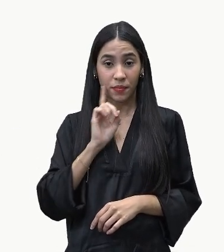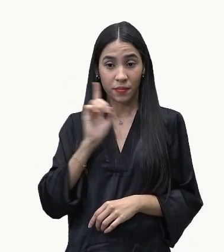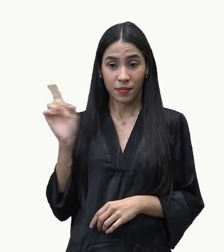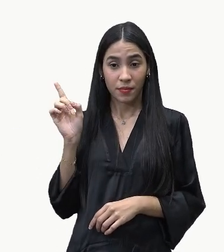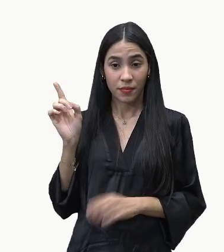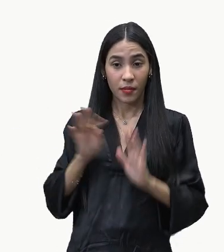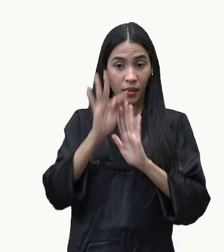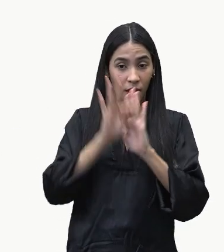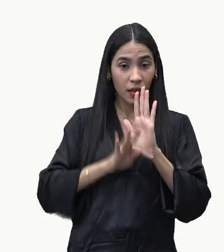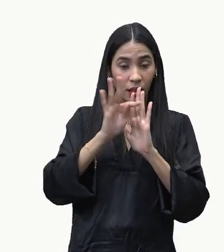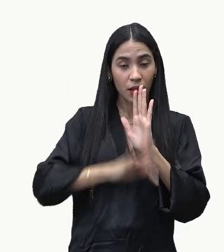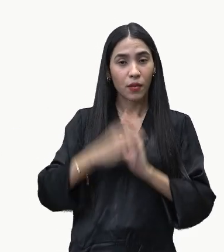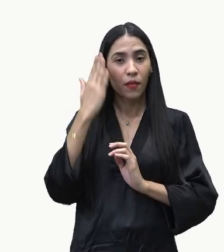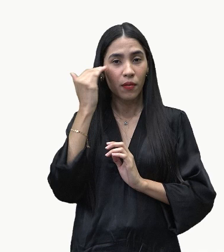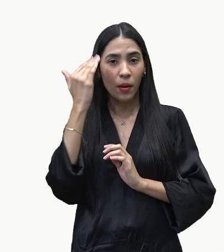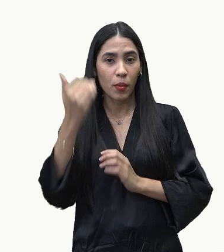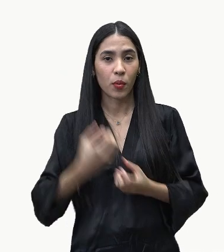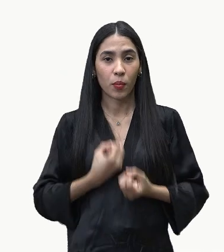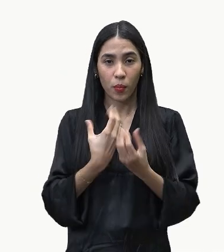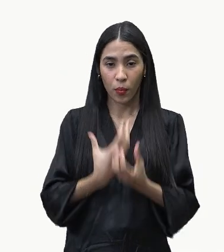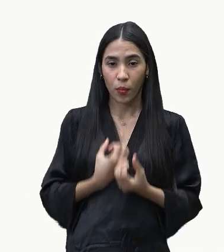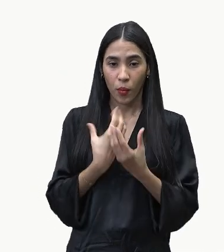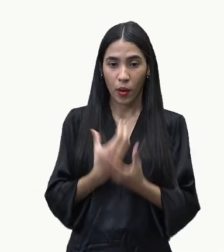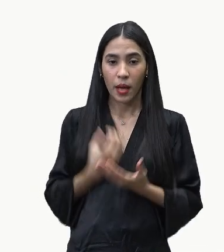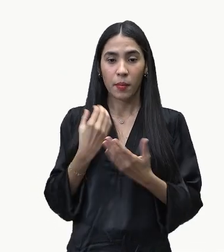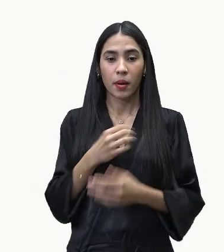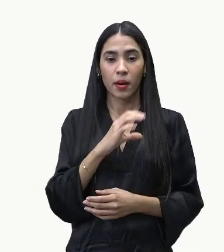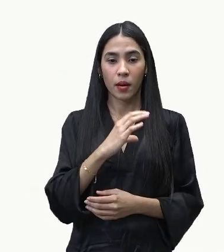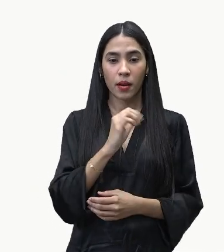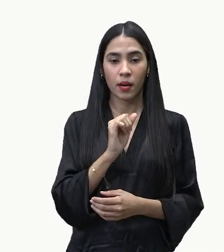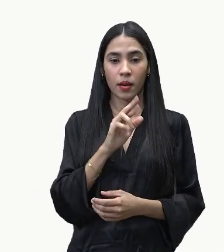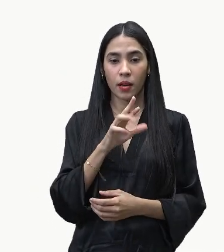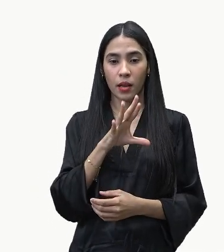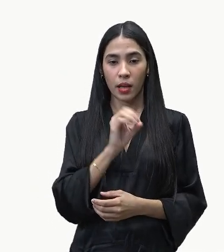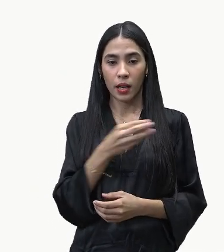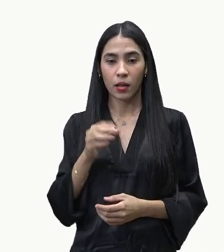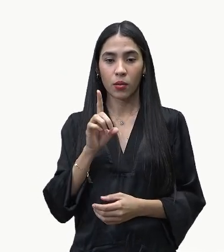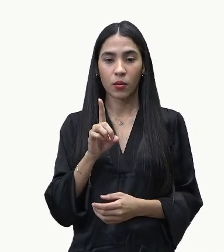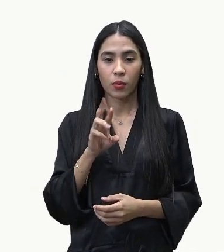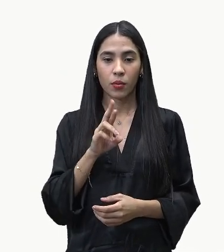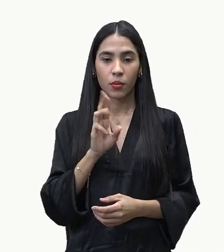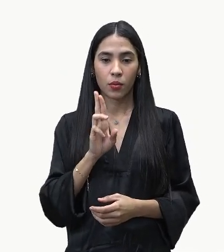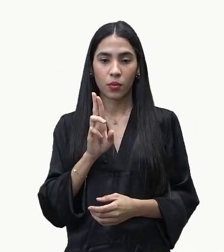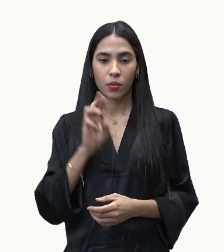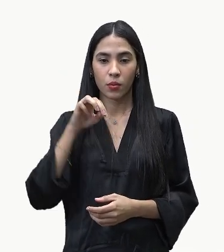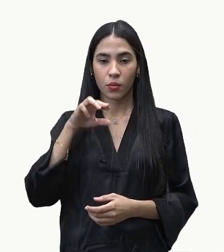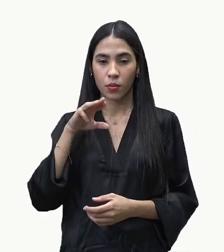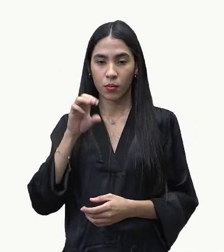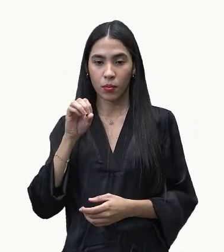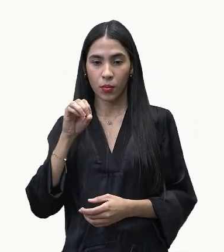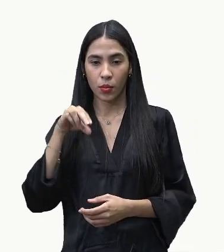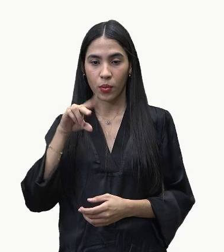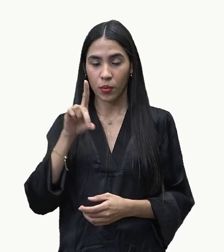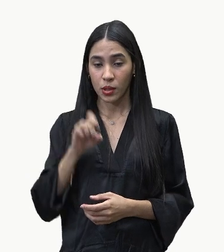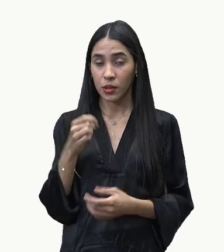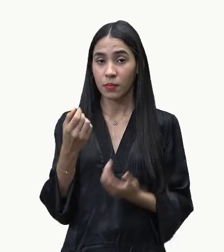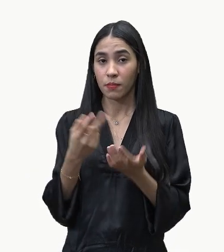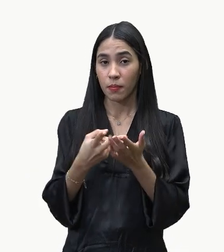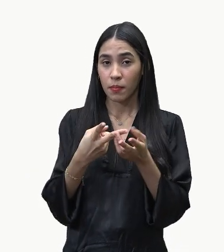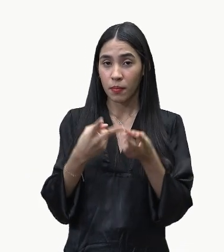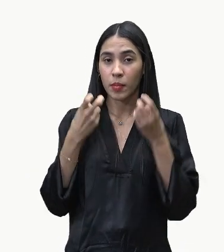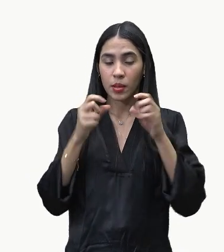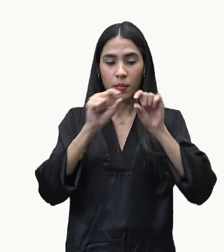trecho do famoso poema do Carlos Drummond de Andrade, E Agora José, né? Então, percebam que nós temos vários versos iniciando